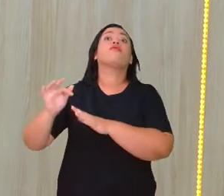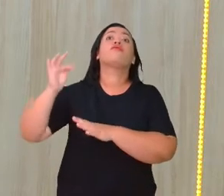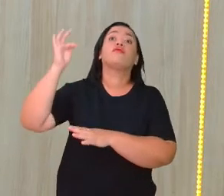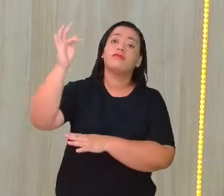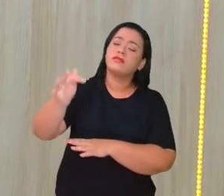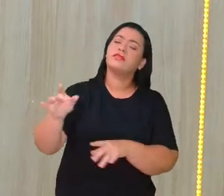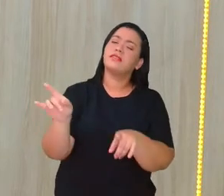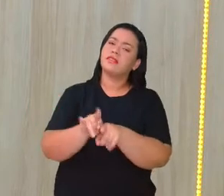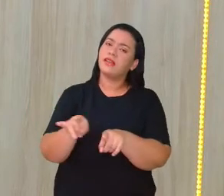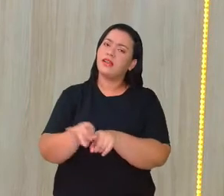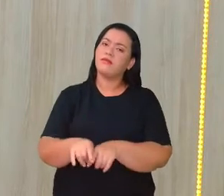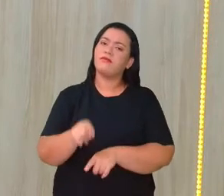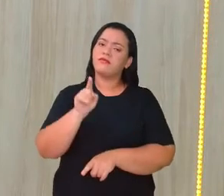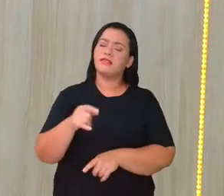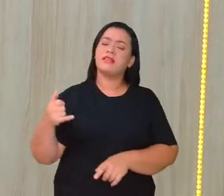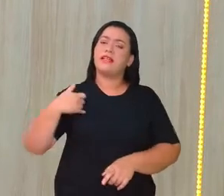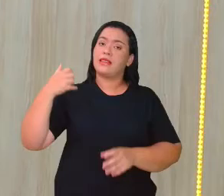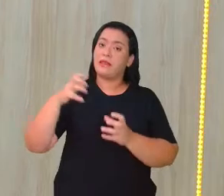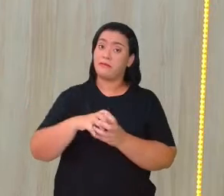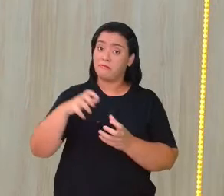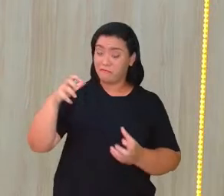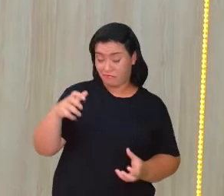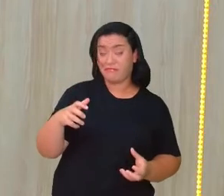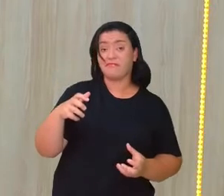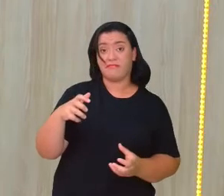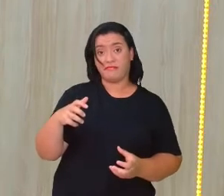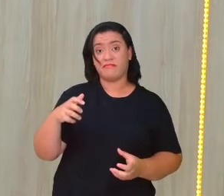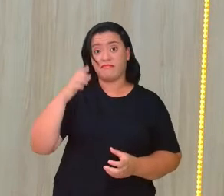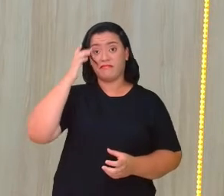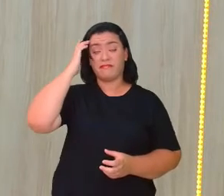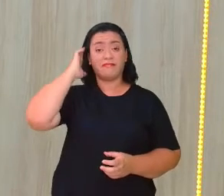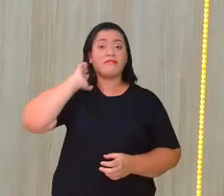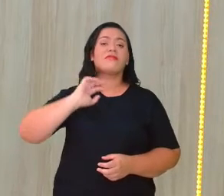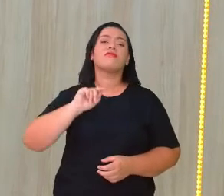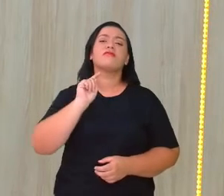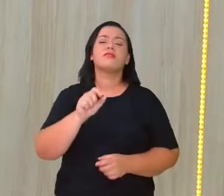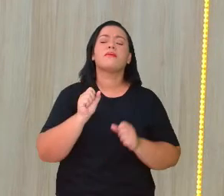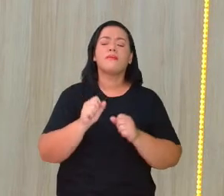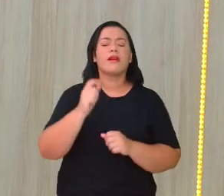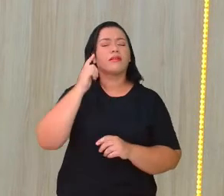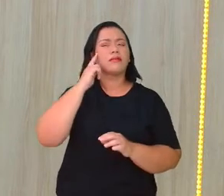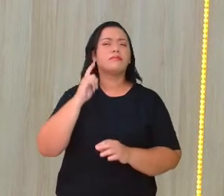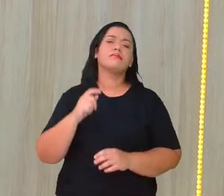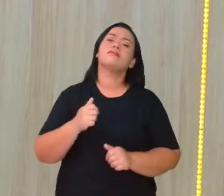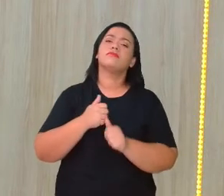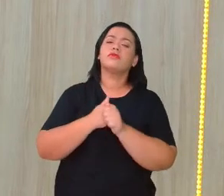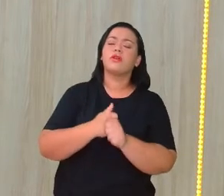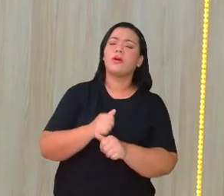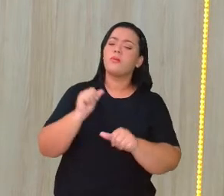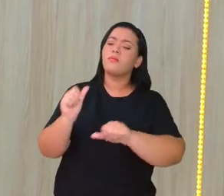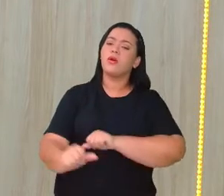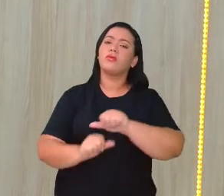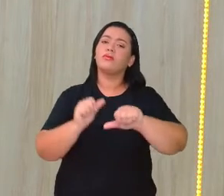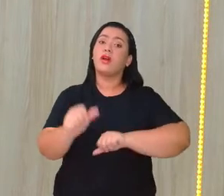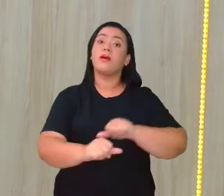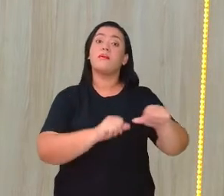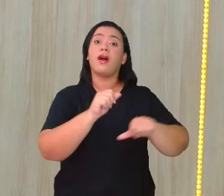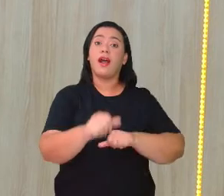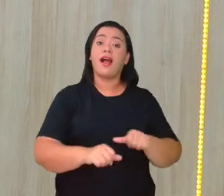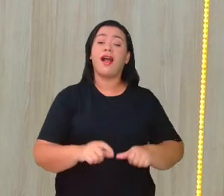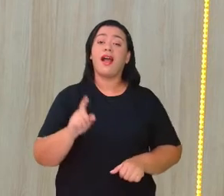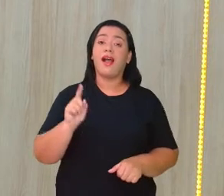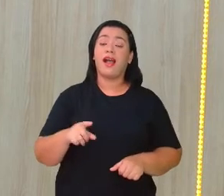anos. Quando vocês estiverem mais velhos e mais velhas, vocês vão poder acompanhar mudanças em relação a coisas